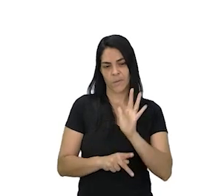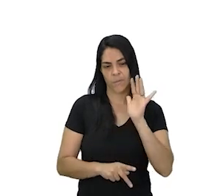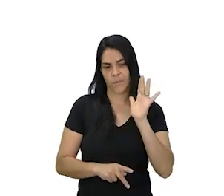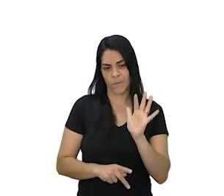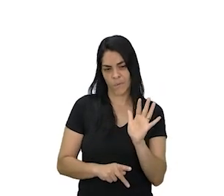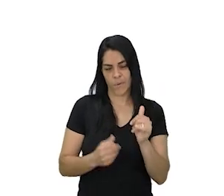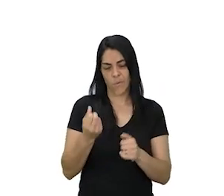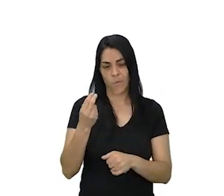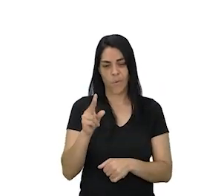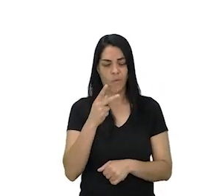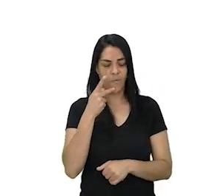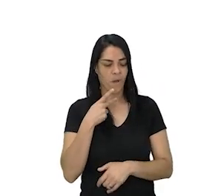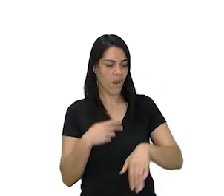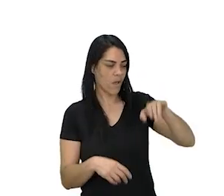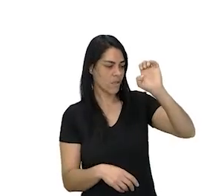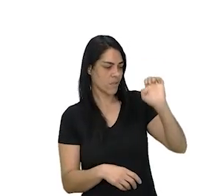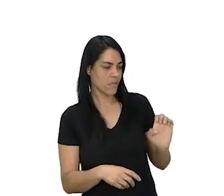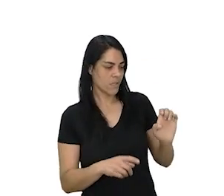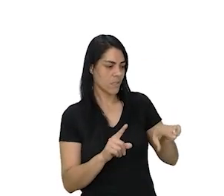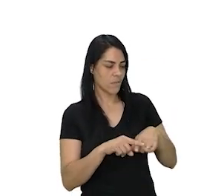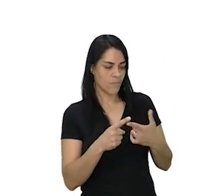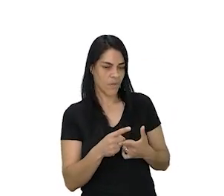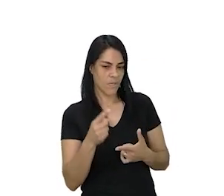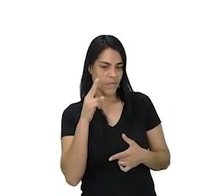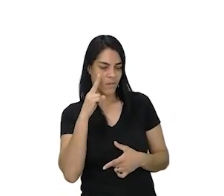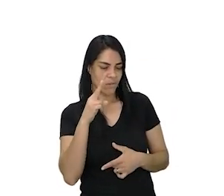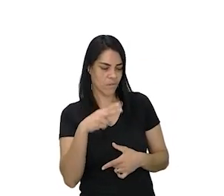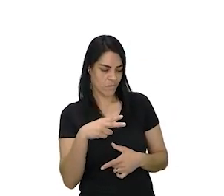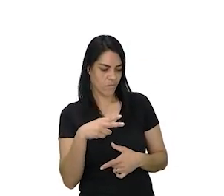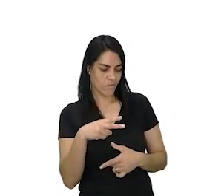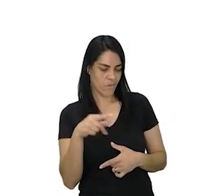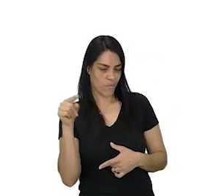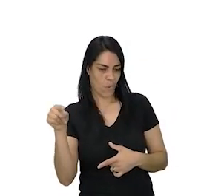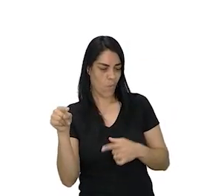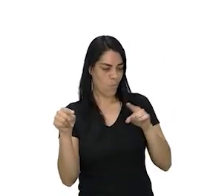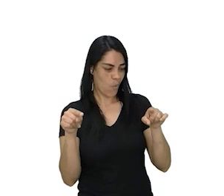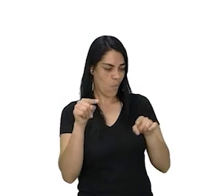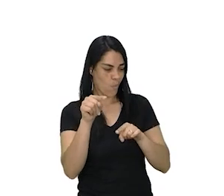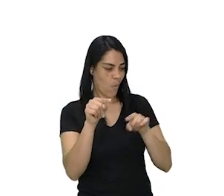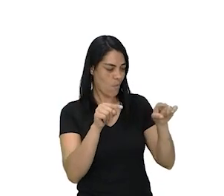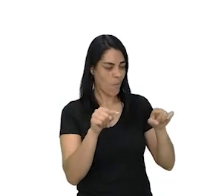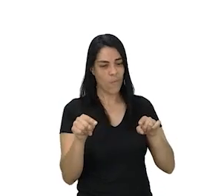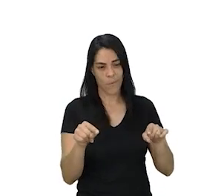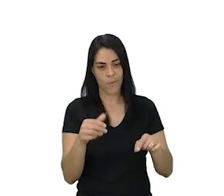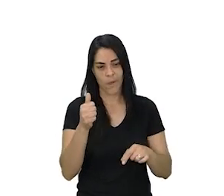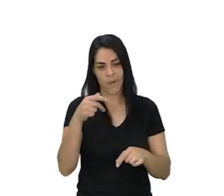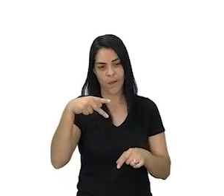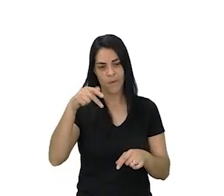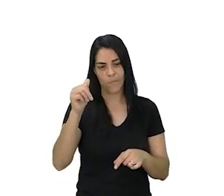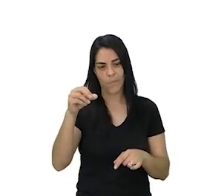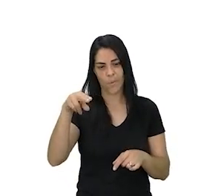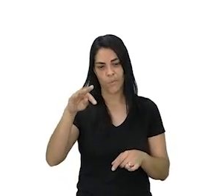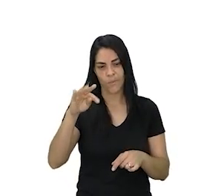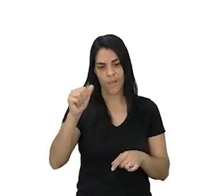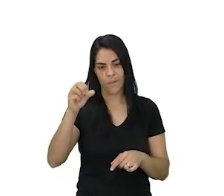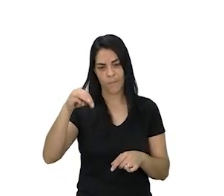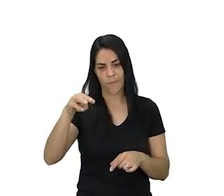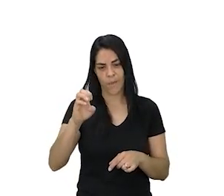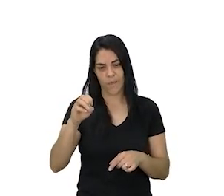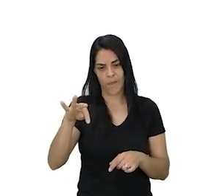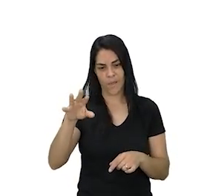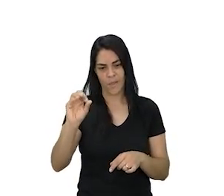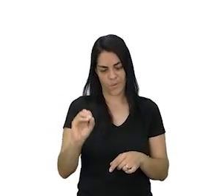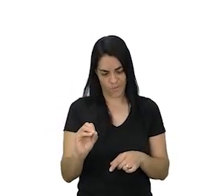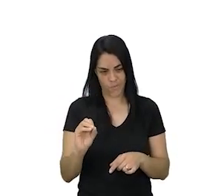fala assim, é a esquerda, mas a gente vai apontando, né? Muitas vezes eu já vi isso inúmeras vezes, vai apontando a mão